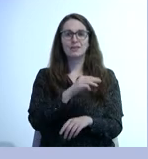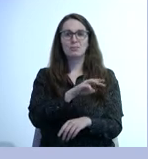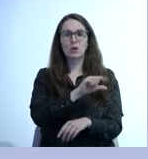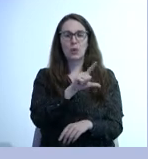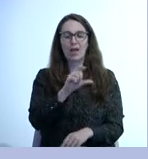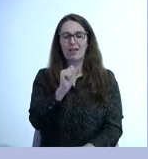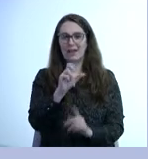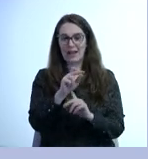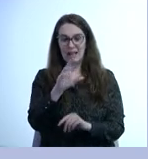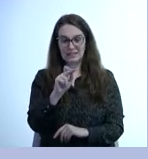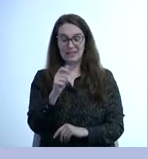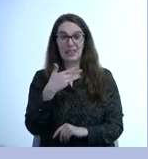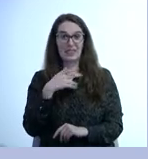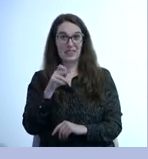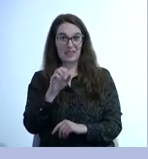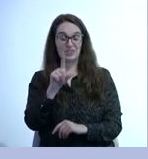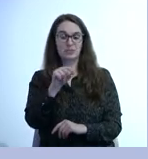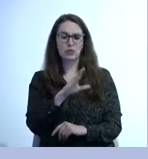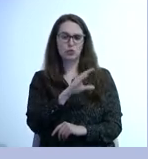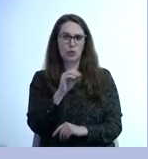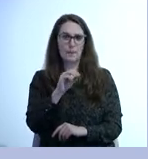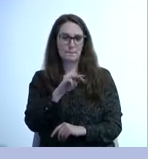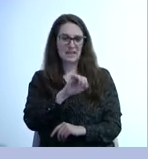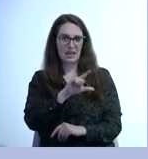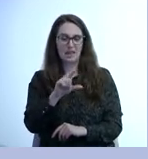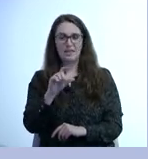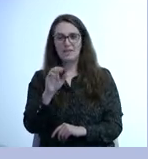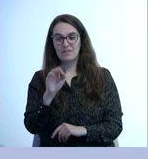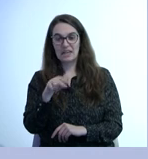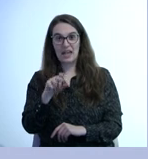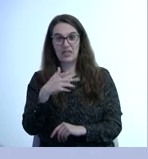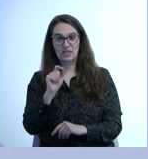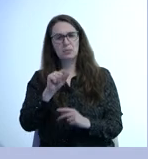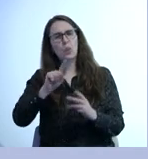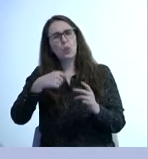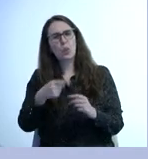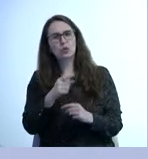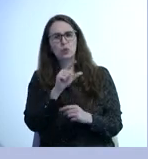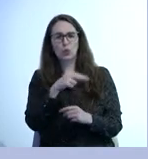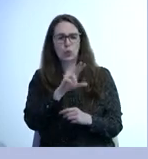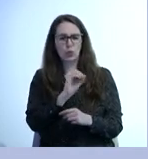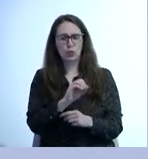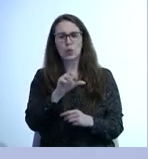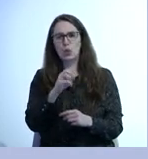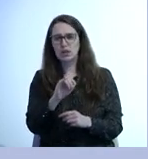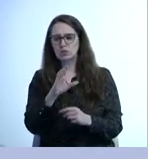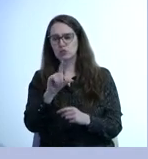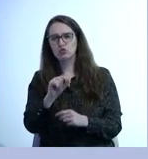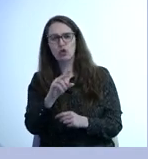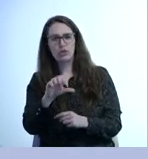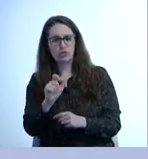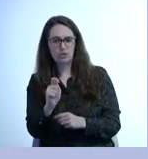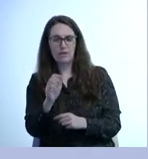Dias e pelo José Manuel Fernandes, mas também depois outra que foi feita pelo Nuno Lourenço e pelo Jorge Figueira, entre tantas outras,